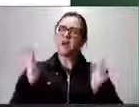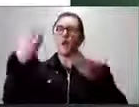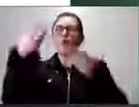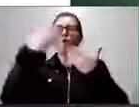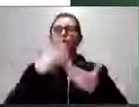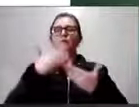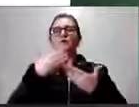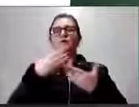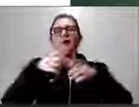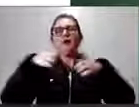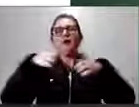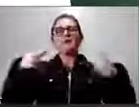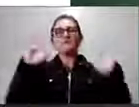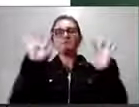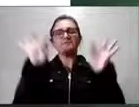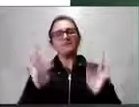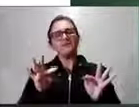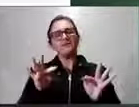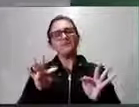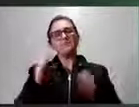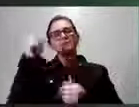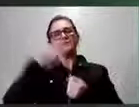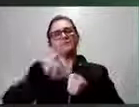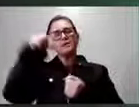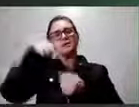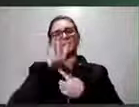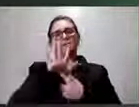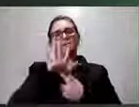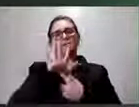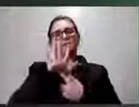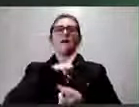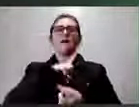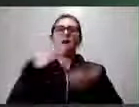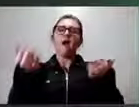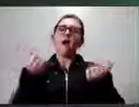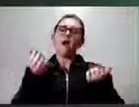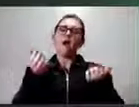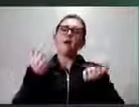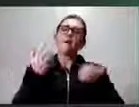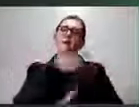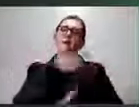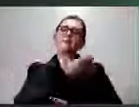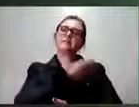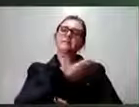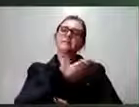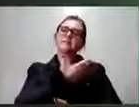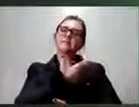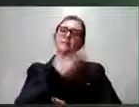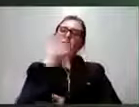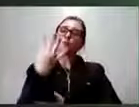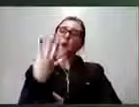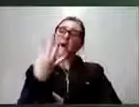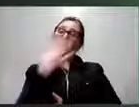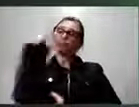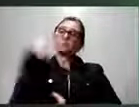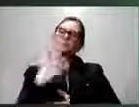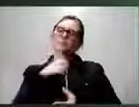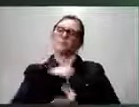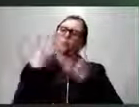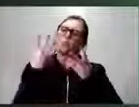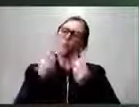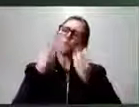grande honra para mim fazer essa apresentação. Eu também quero agradecer 4 amigos do Brasil que eu tenho há muito tempo e sempre